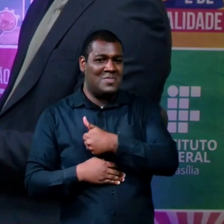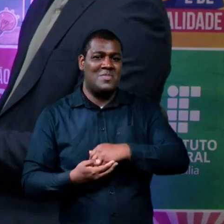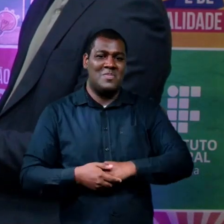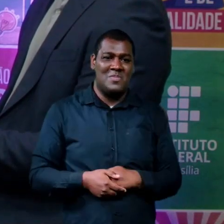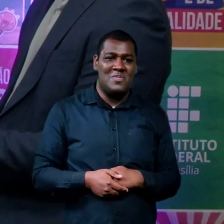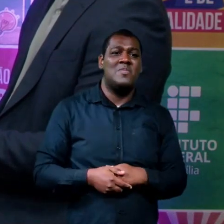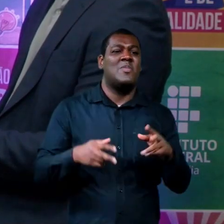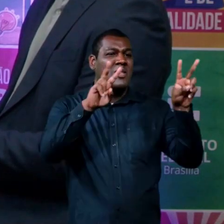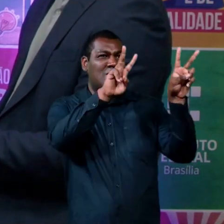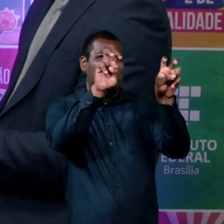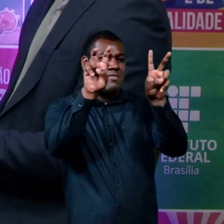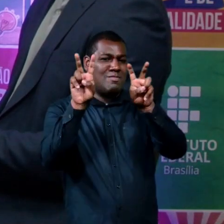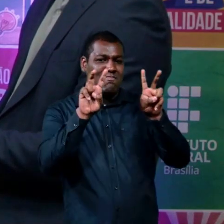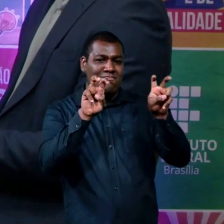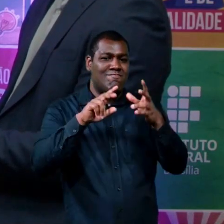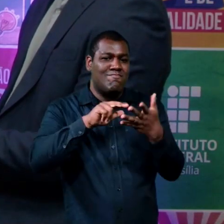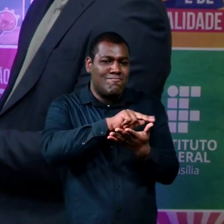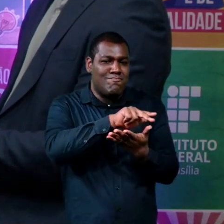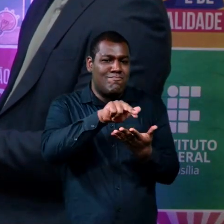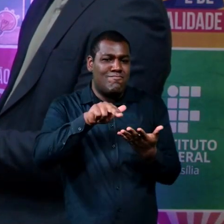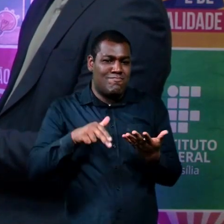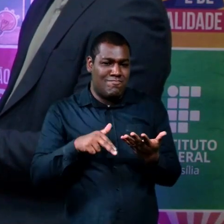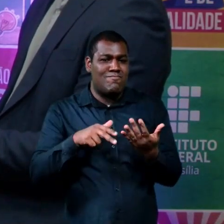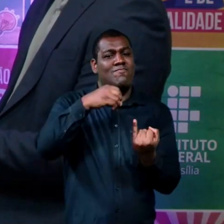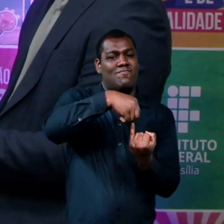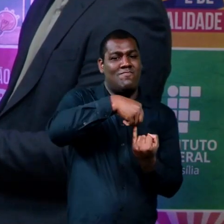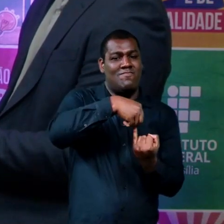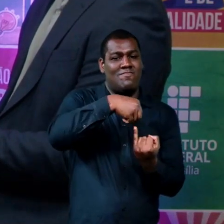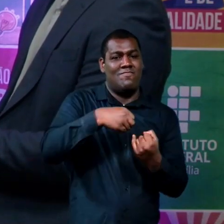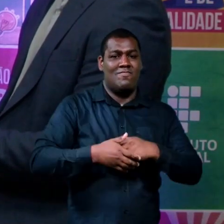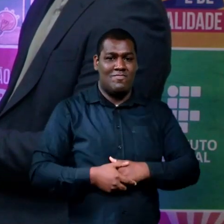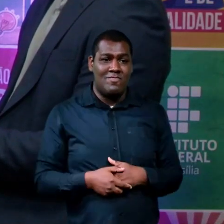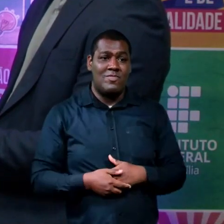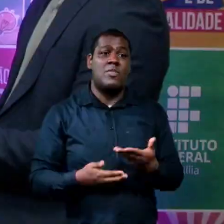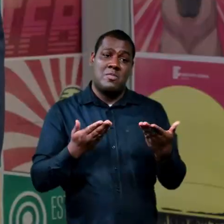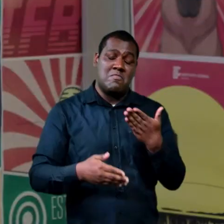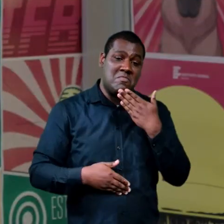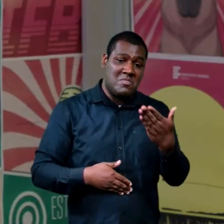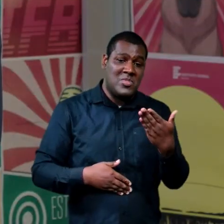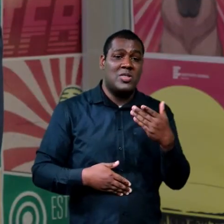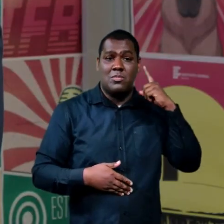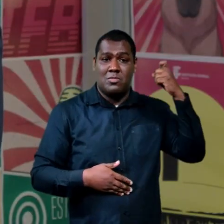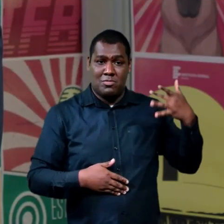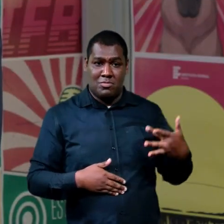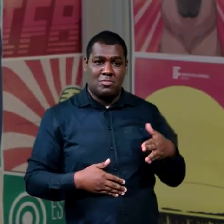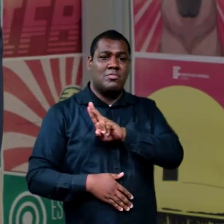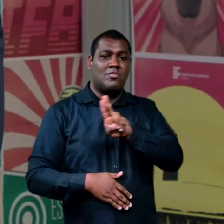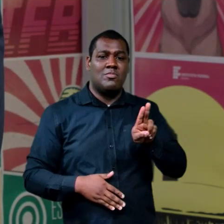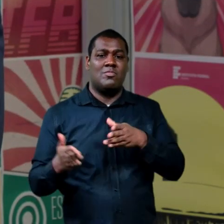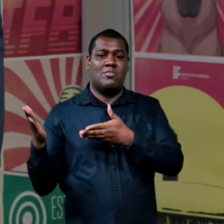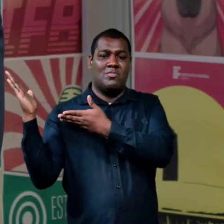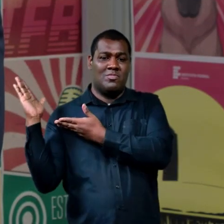diferentes temas do IFB. Bom, doutor Daniel, por favor, faça sua audiodescrição também. Meu nome é Daniel